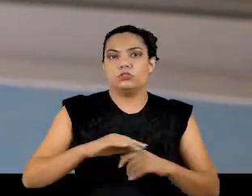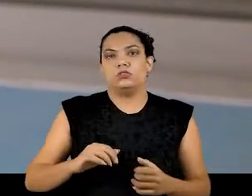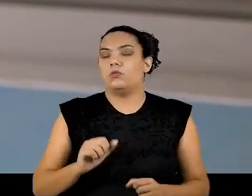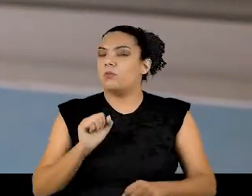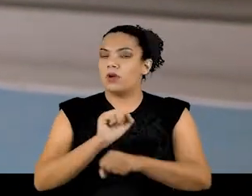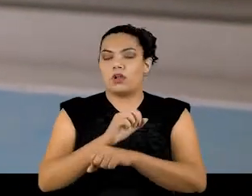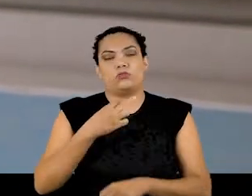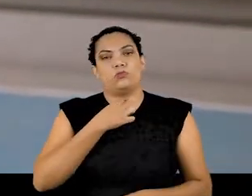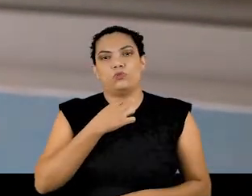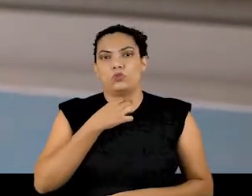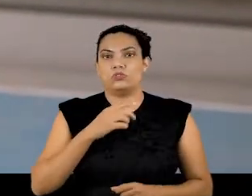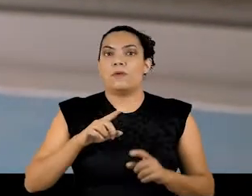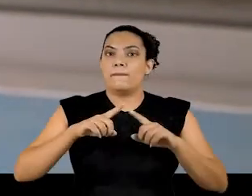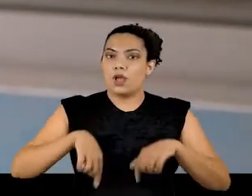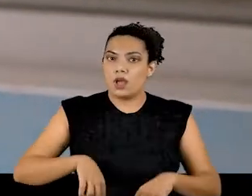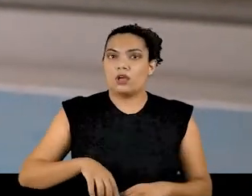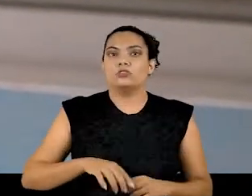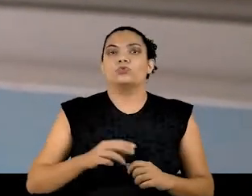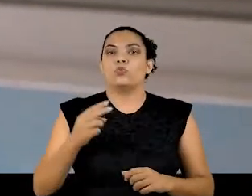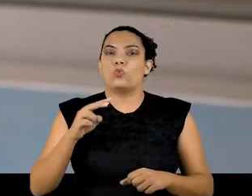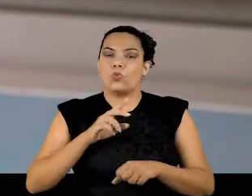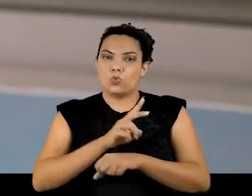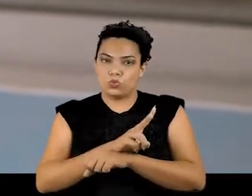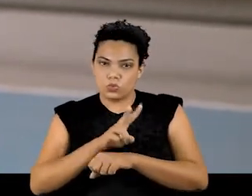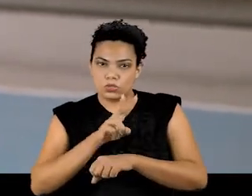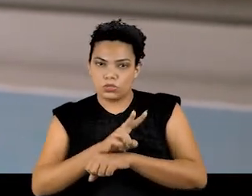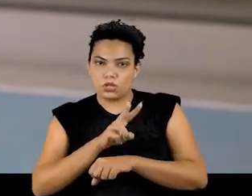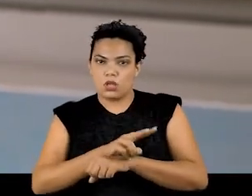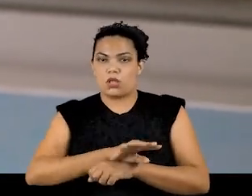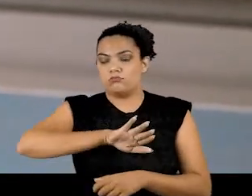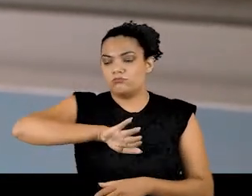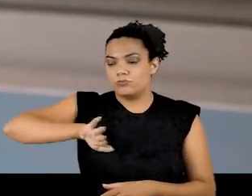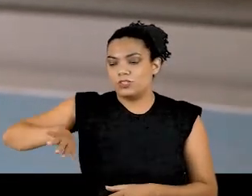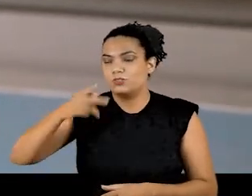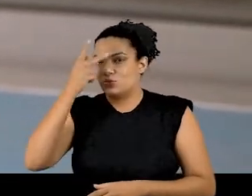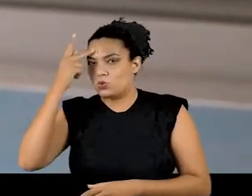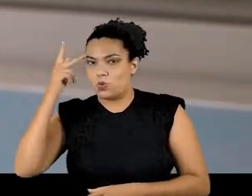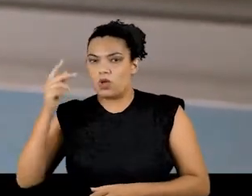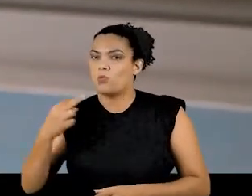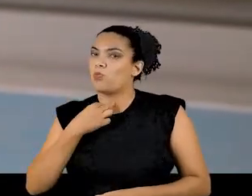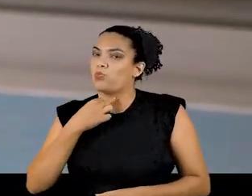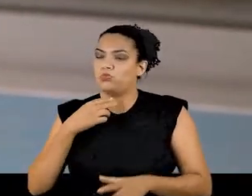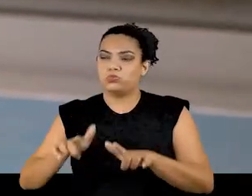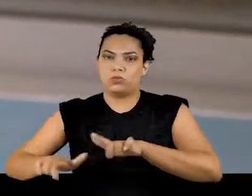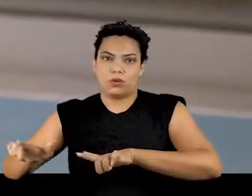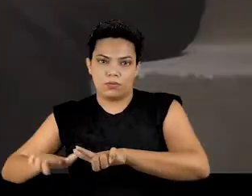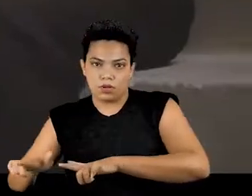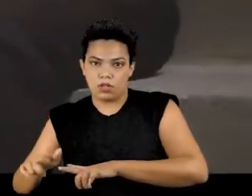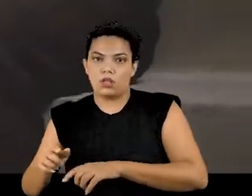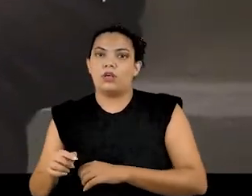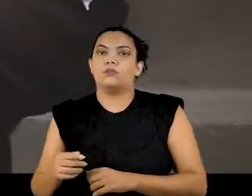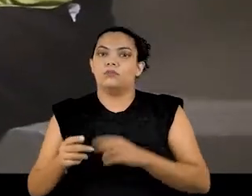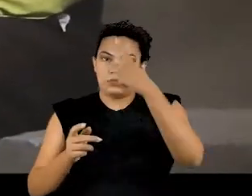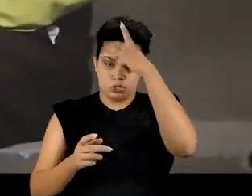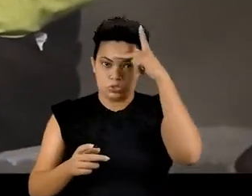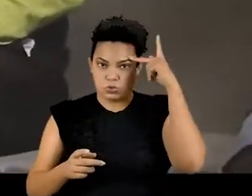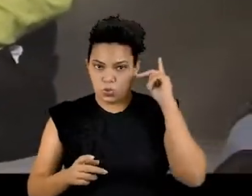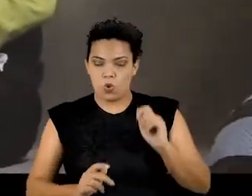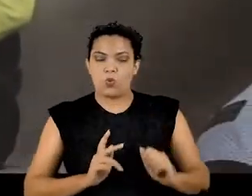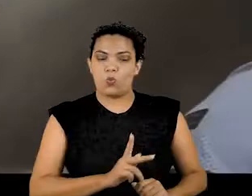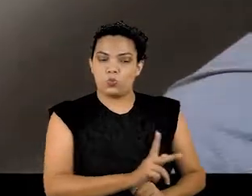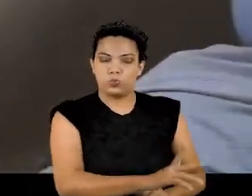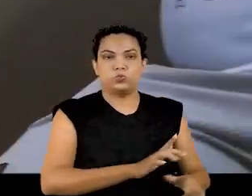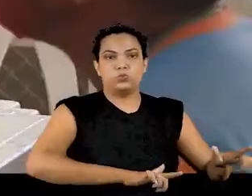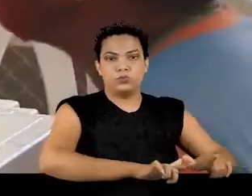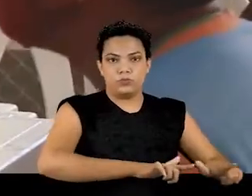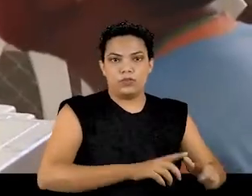Mas já tivemos os cuidados de isolar as pessoas que são de grande risco, que não podem estar trabalhando, e as pessoas que irão continuar